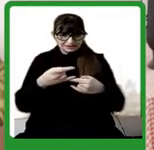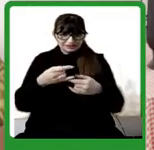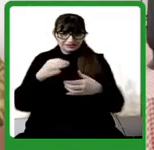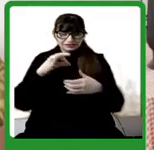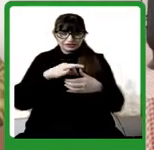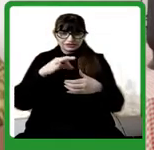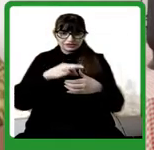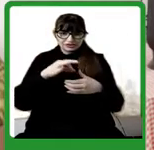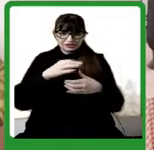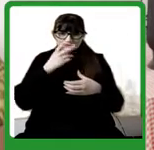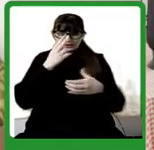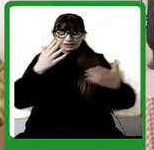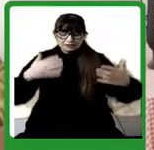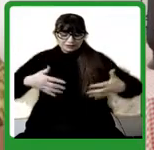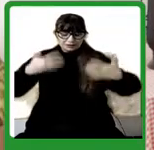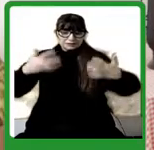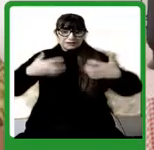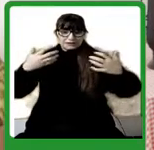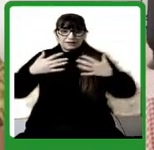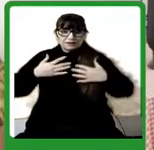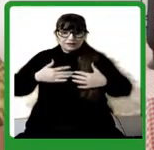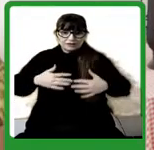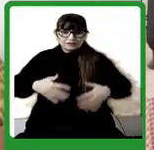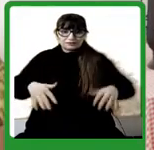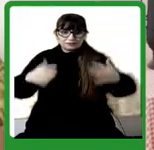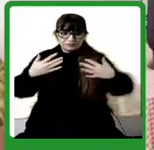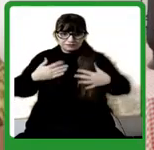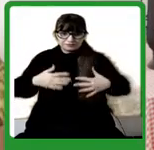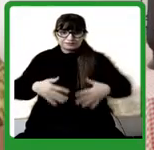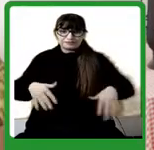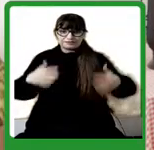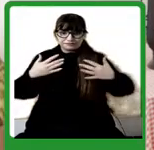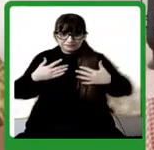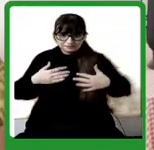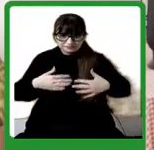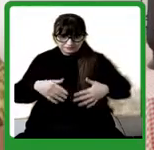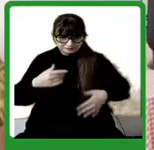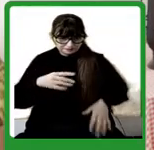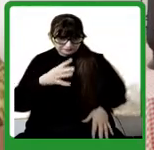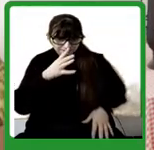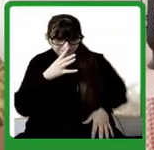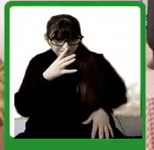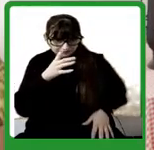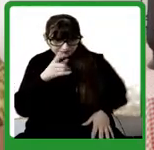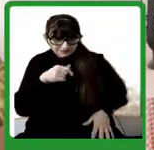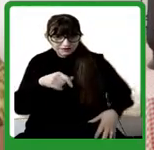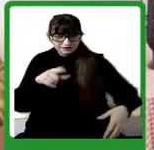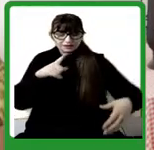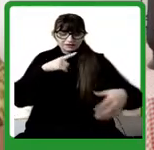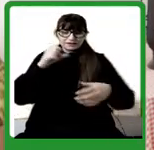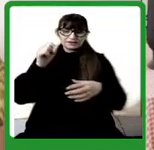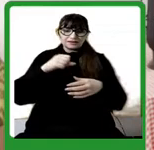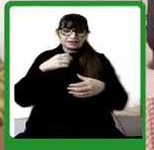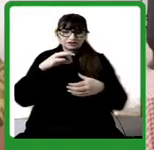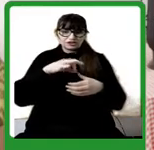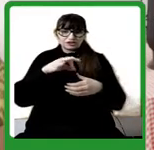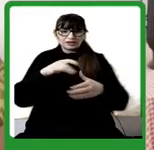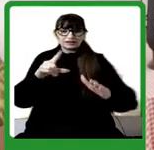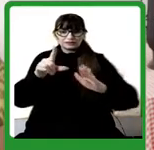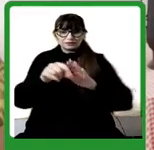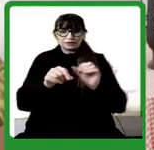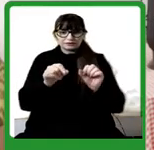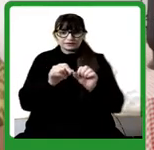chá me acalma. Eu tomava um chá da Dona Maria. Tu tá em casa e assistindo nossas lives, sabe que o chá me acalmava, né? Mas tudo bem, depois nós preparamos um chazinho